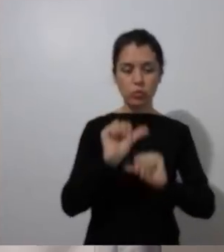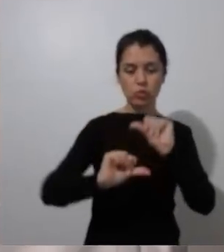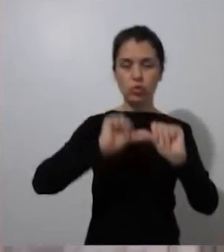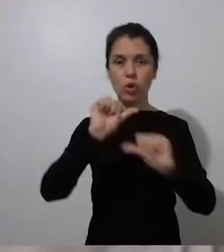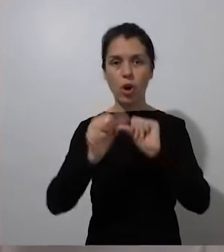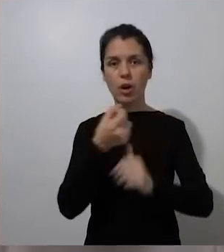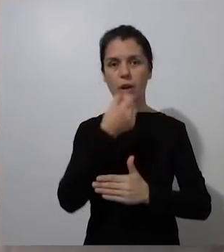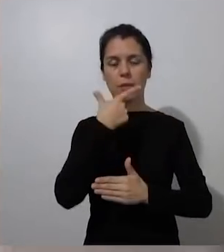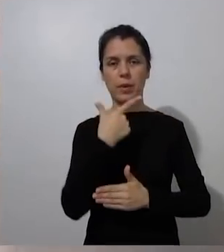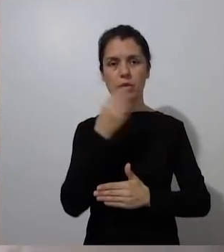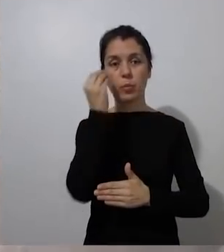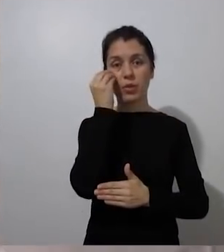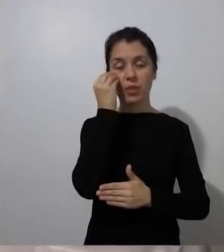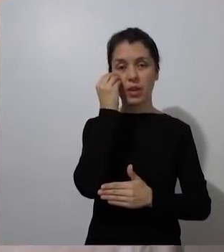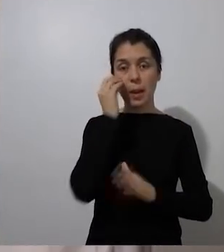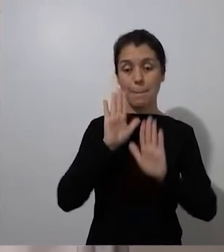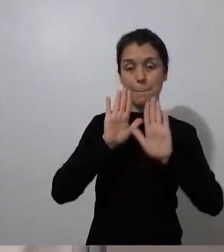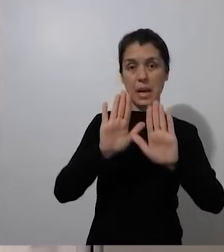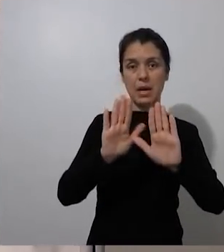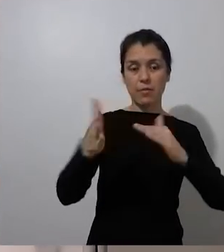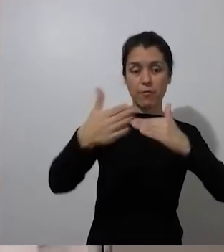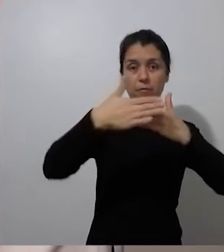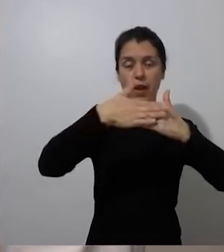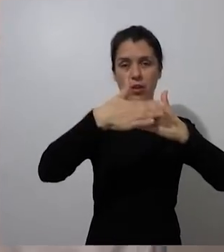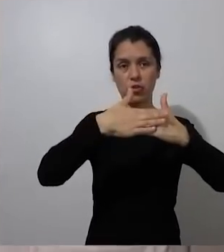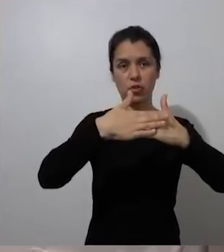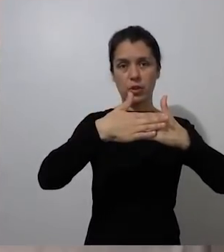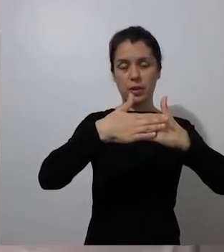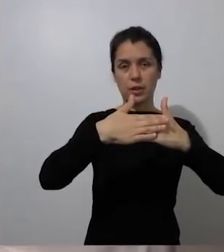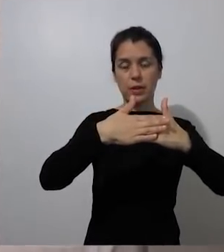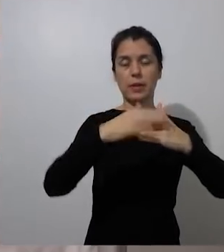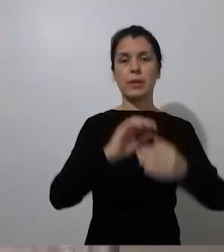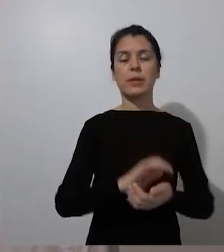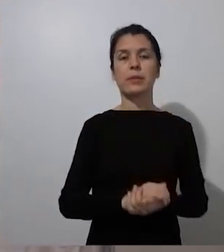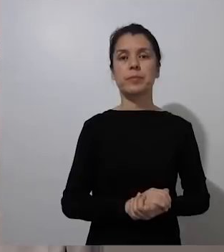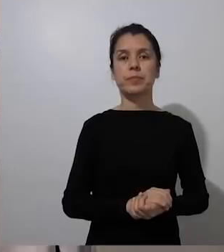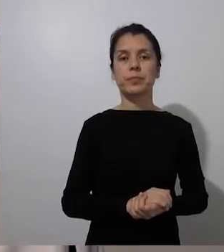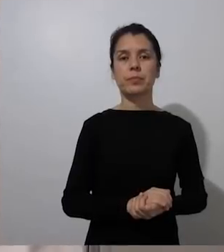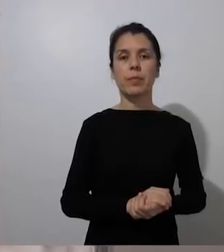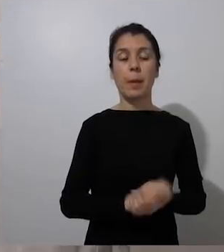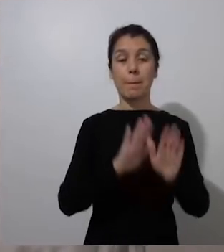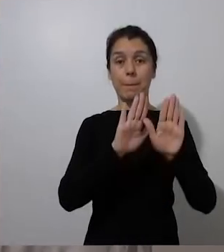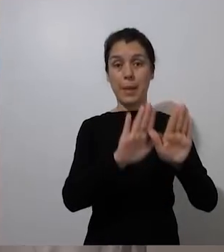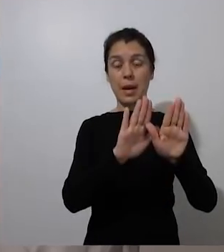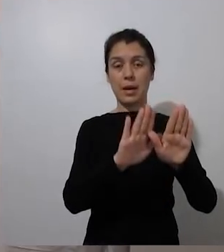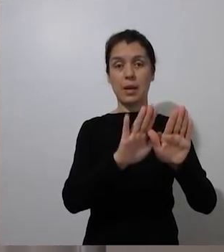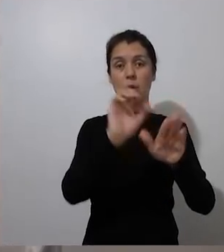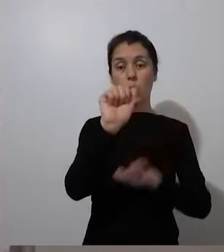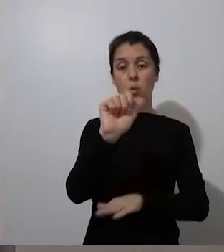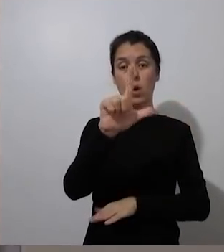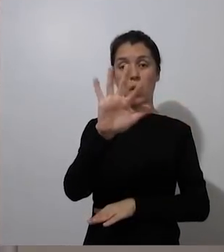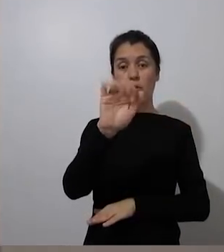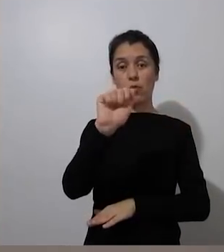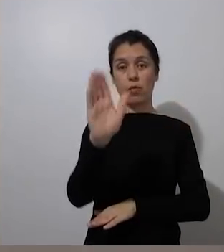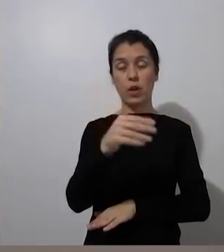médico dá esse antagonista. Antagonista significa que freia, que bloqueia, né? O agonista ele estimula. Então ele bloqueando